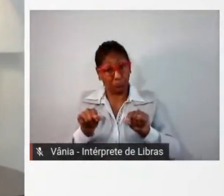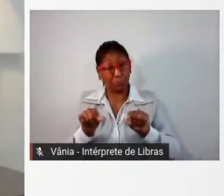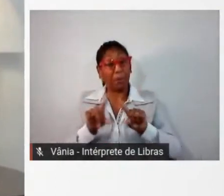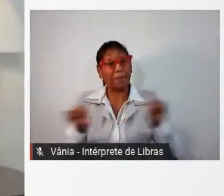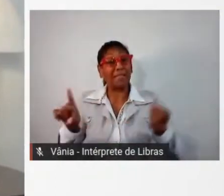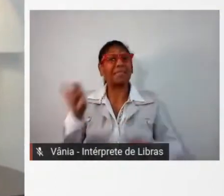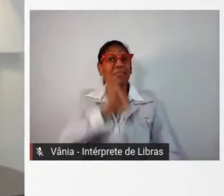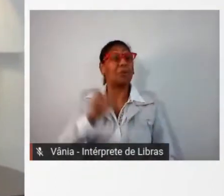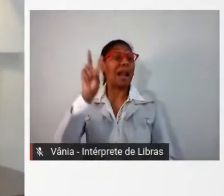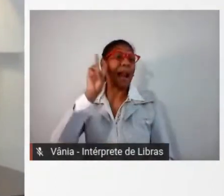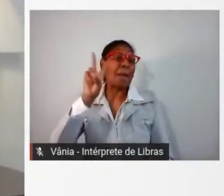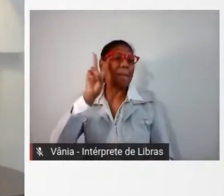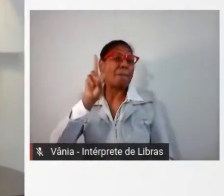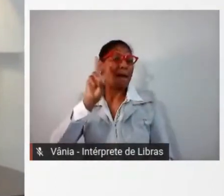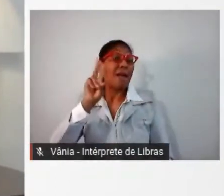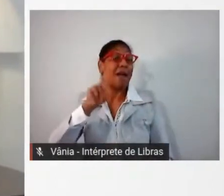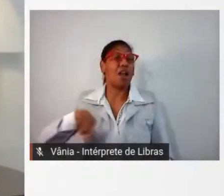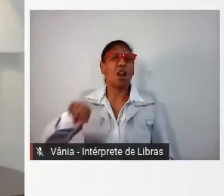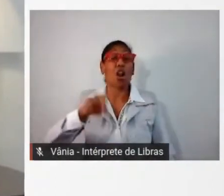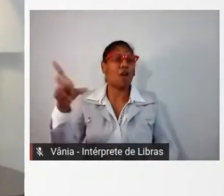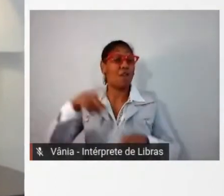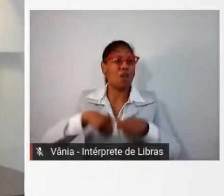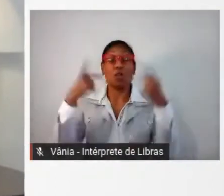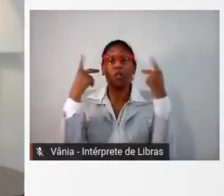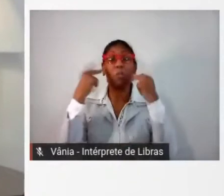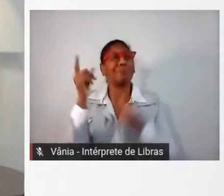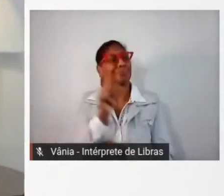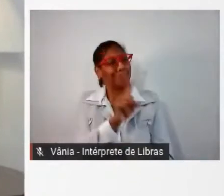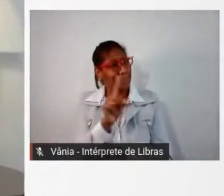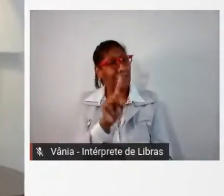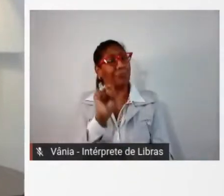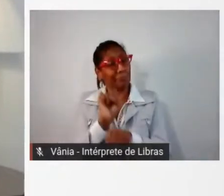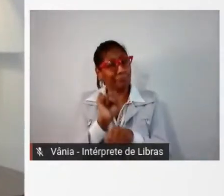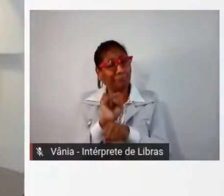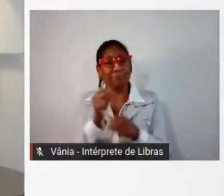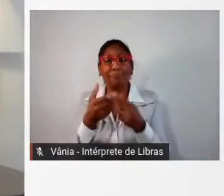às pessoas de que nós não voltamos à normalidade. As restrições têm esse